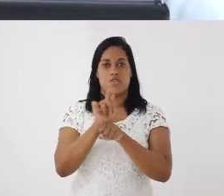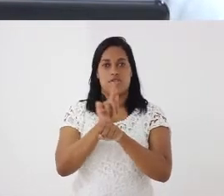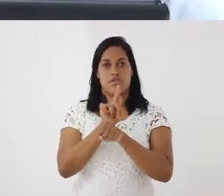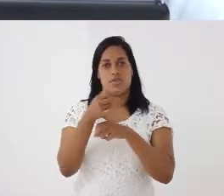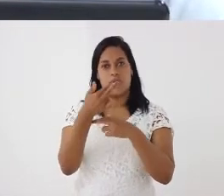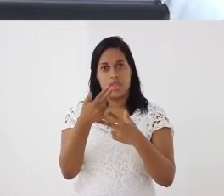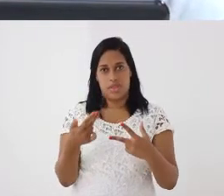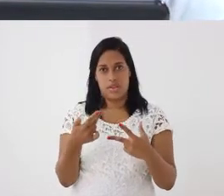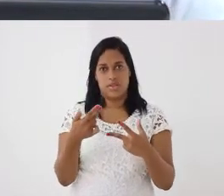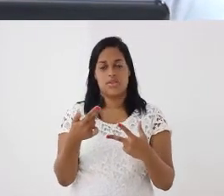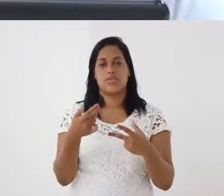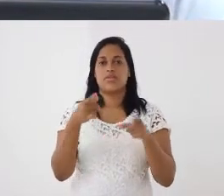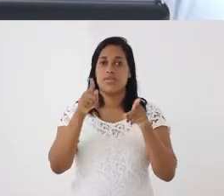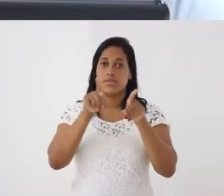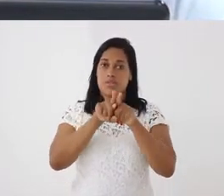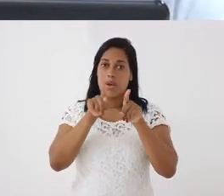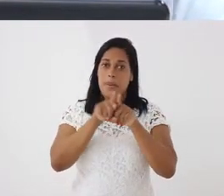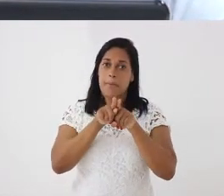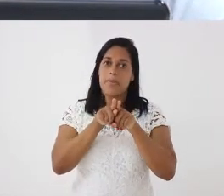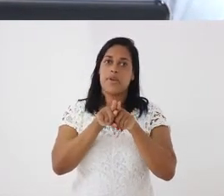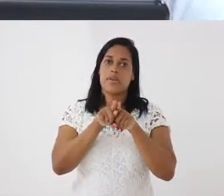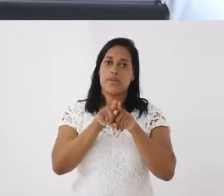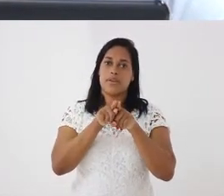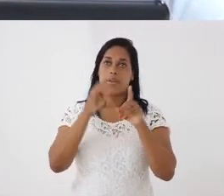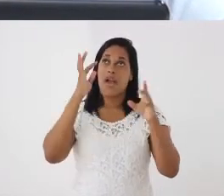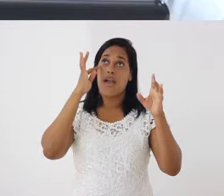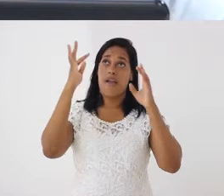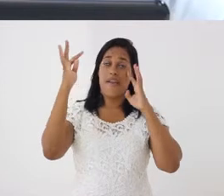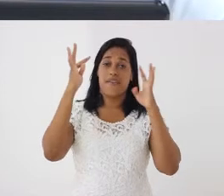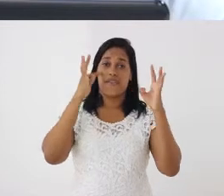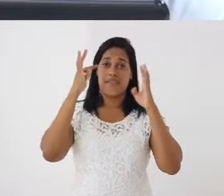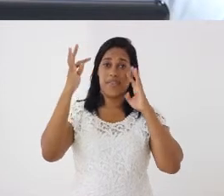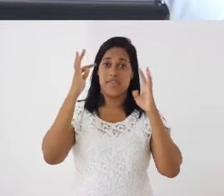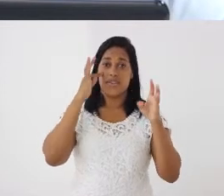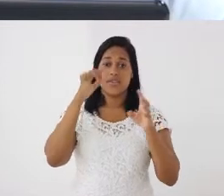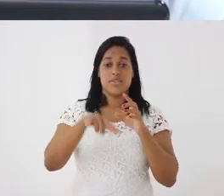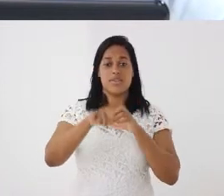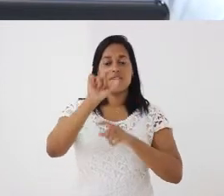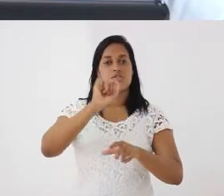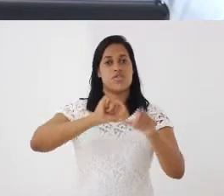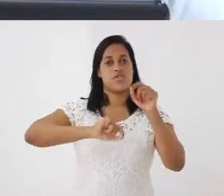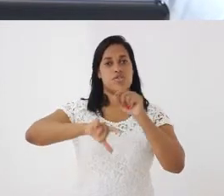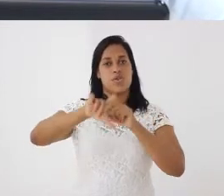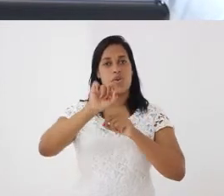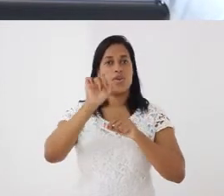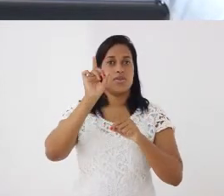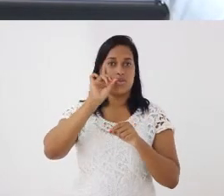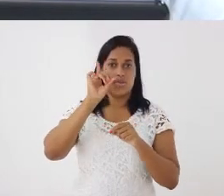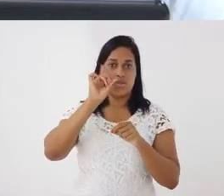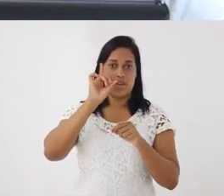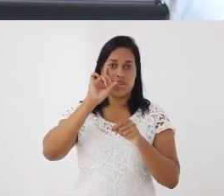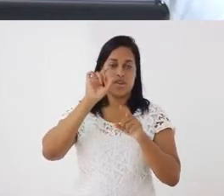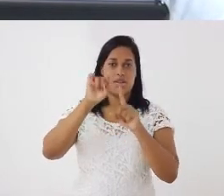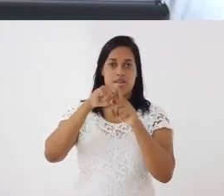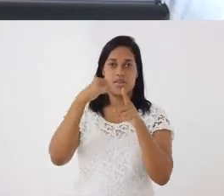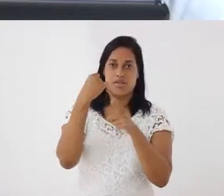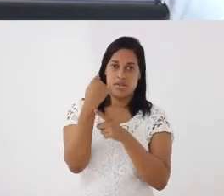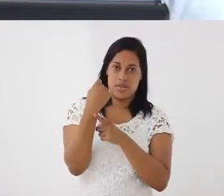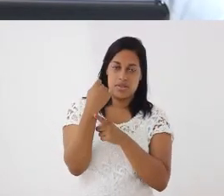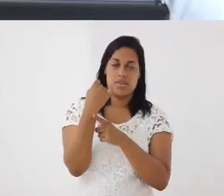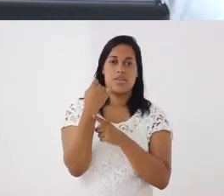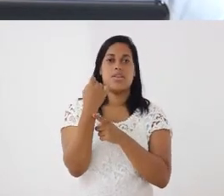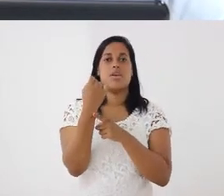negócios. Tem como consequência refletir nas decisões cotidianas da